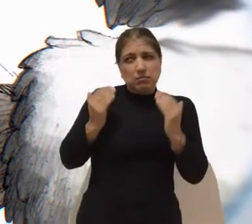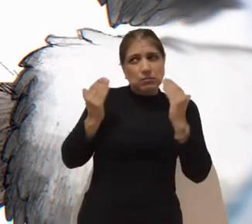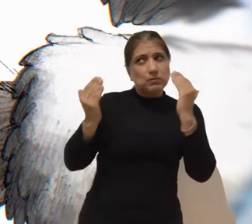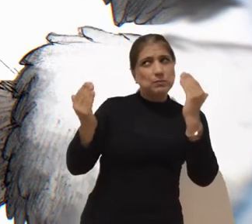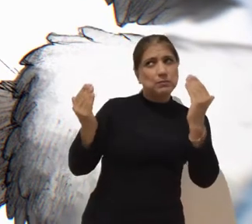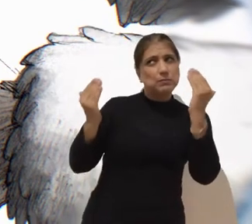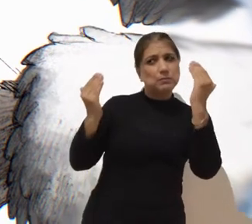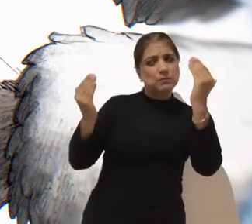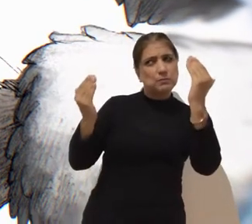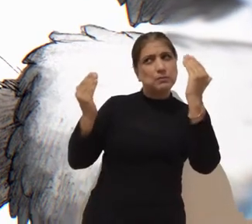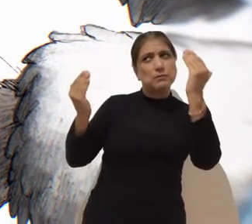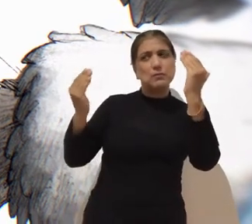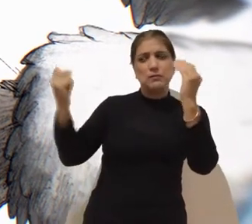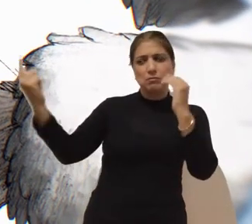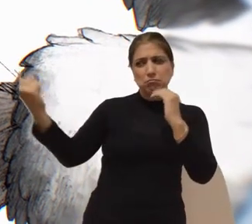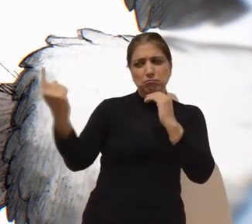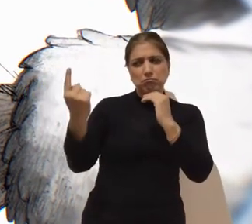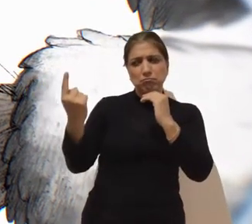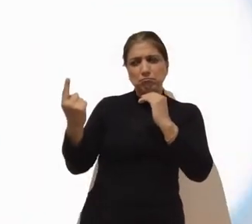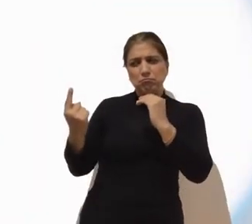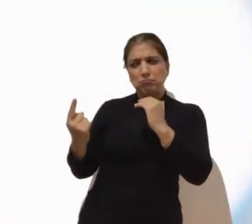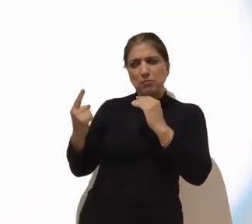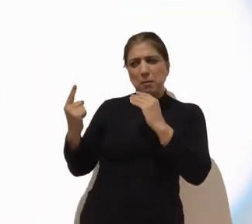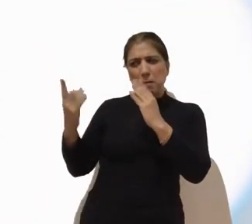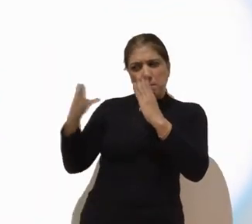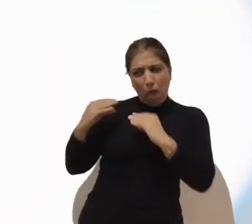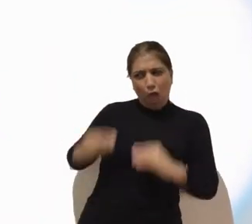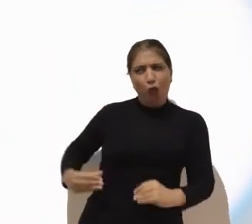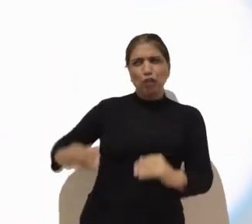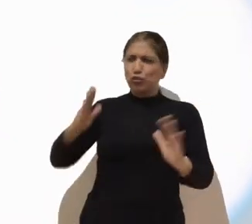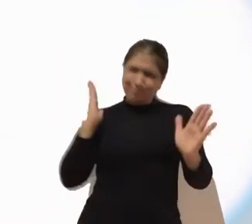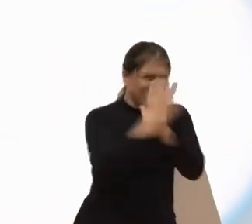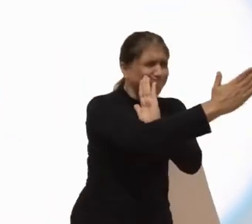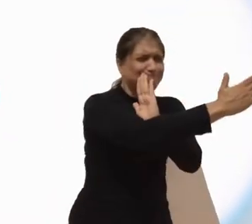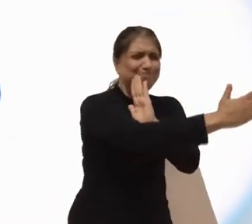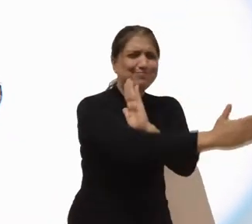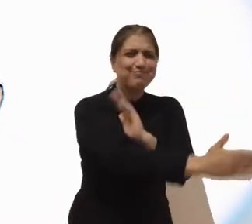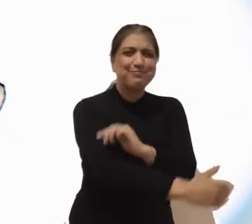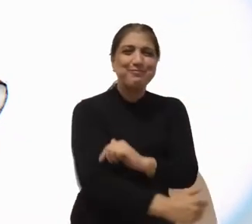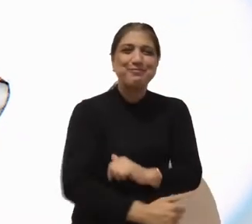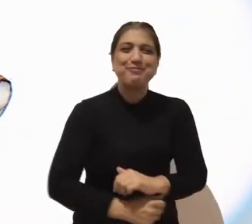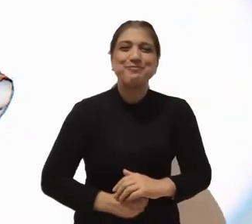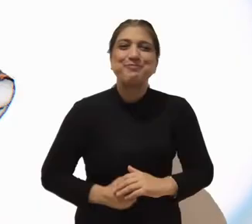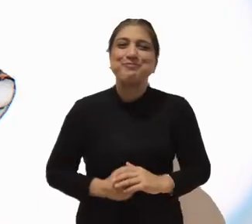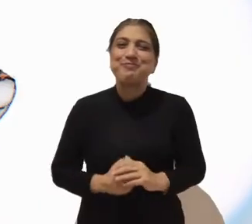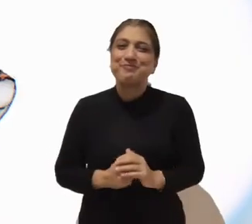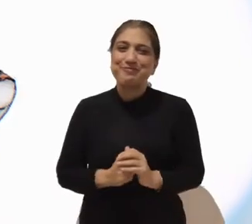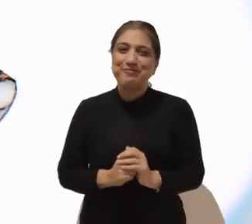Se eu achar suspeito o jeito de alguém me mexer, eu vou correr.